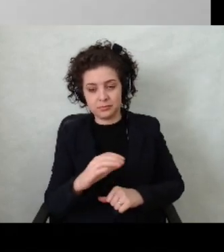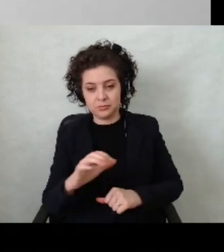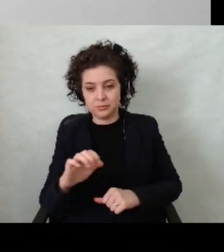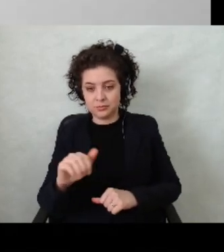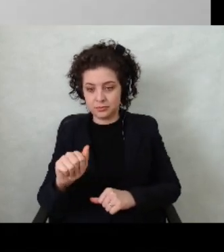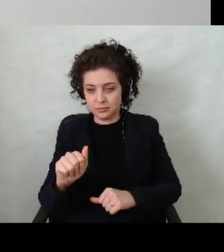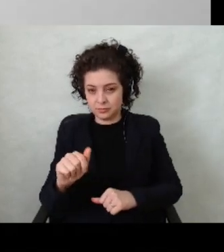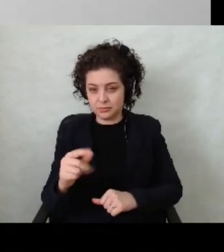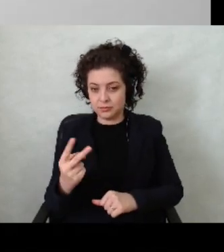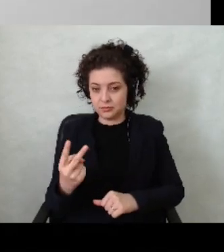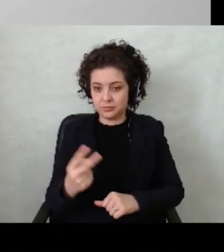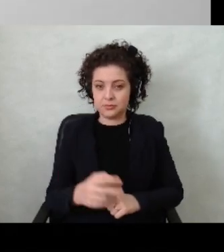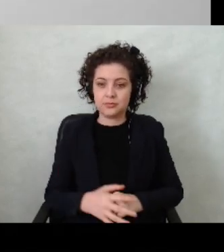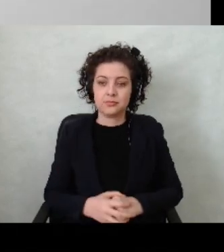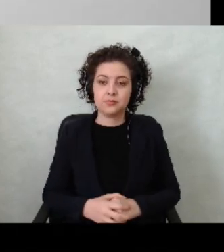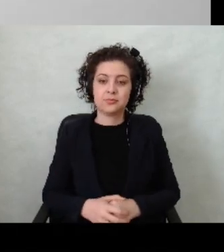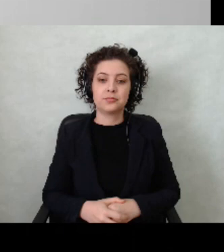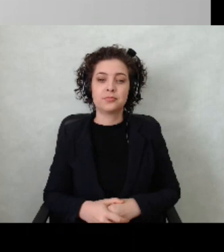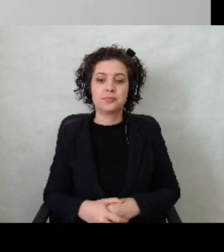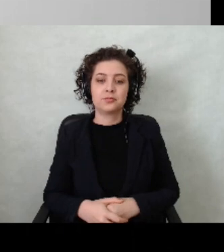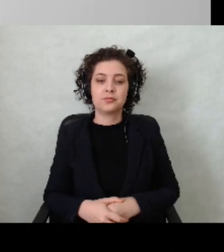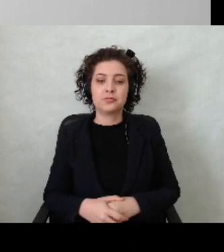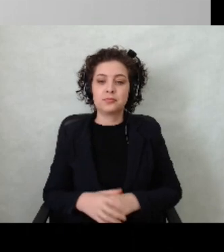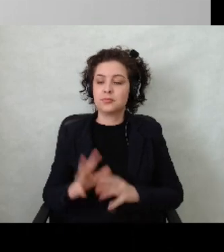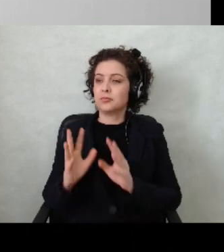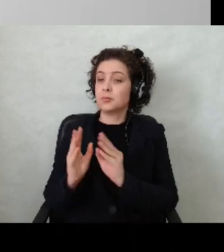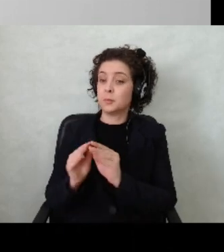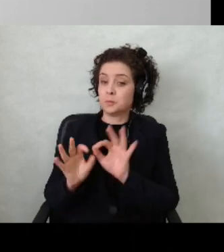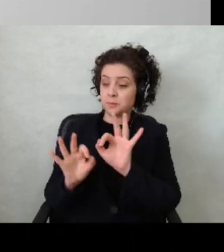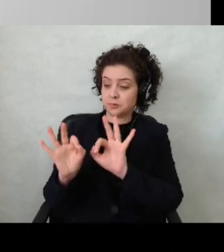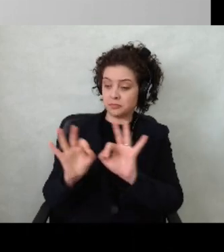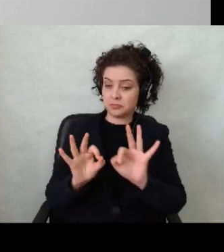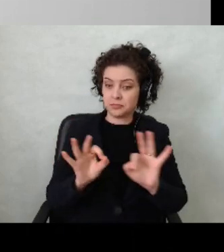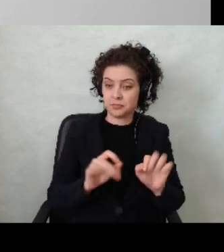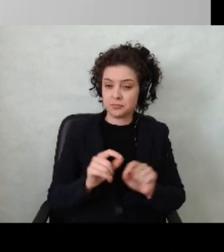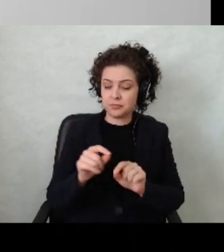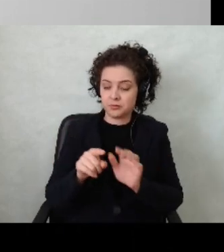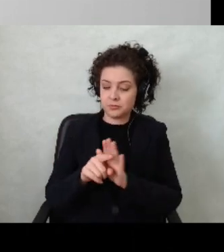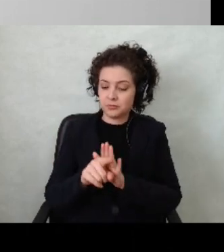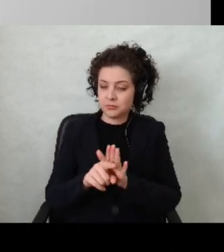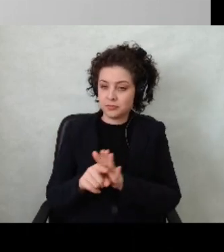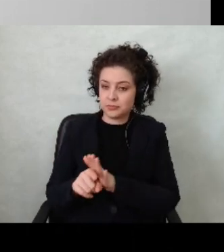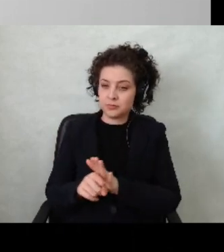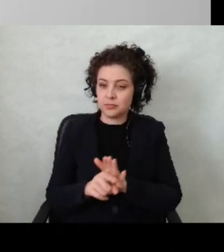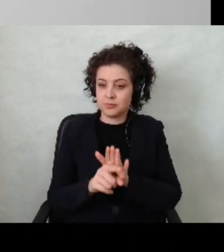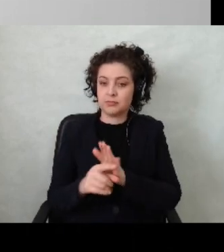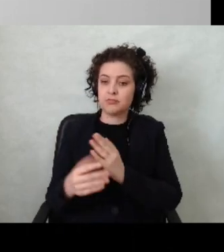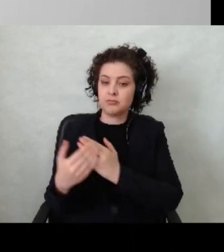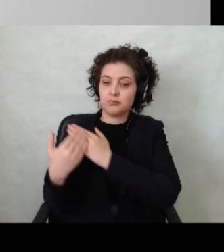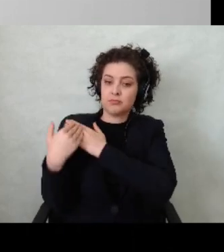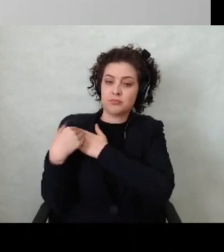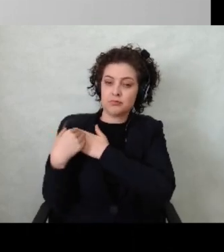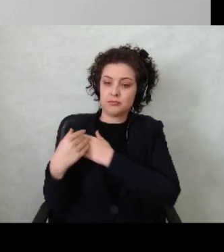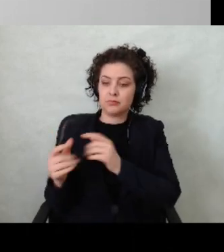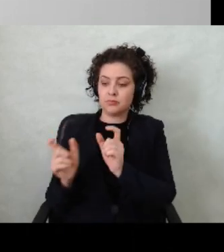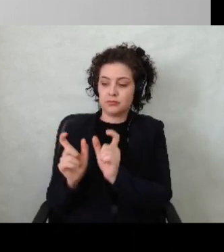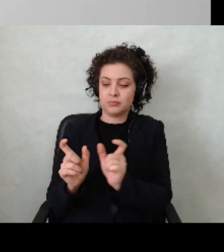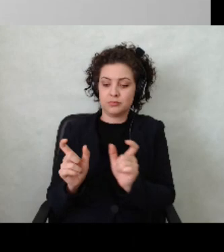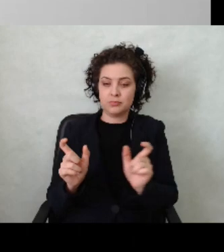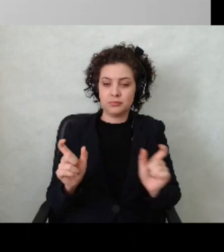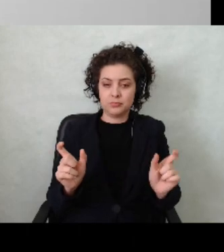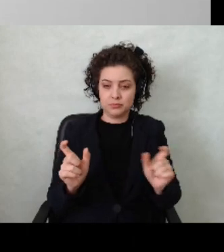Então, basicamente, esse projeto, nós vamos investigar os papéis de compostos derivados de uma biblioteca,